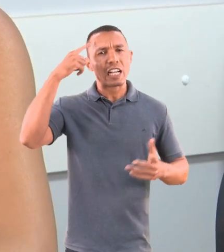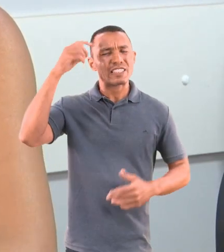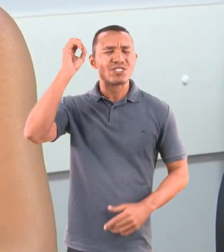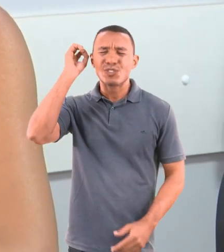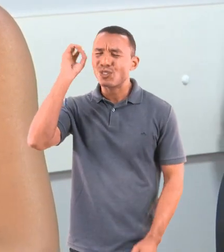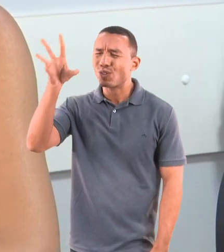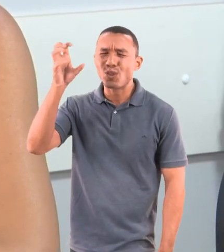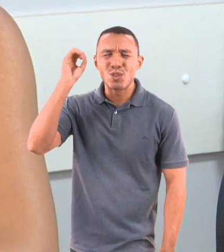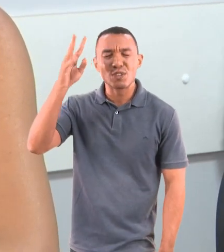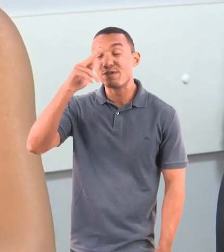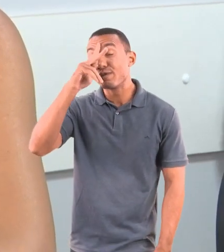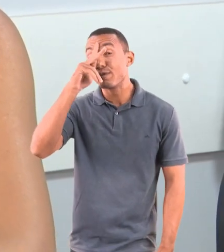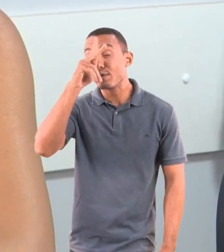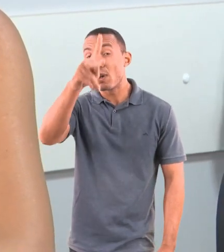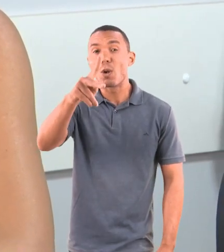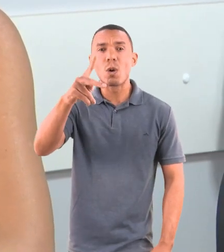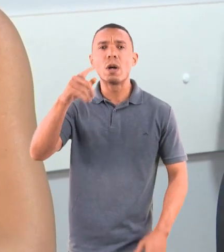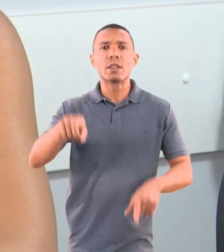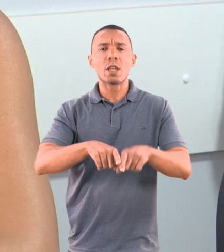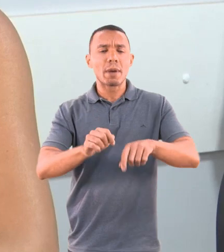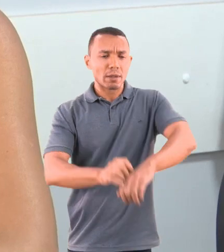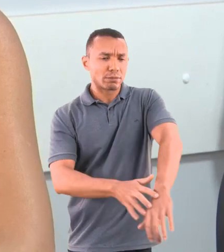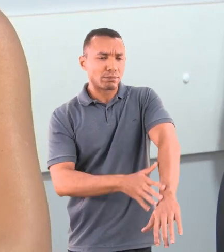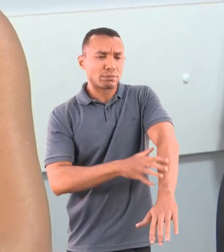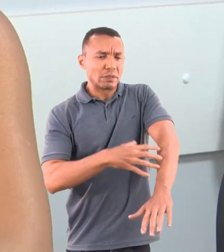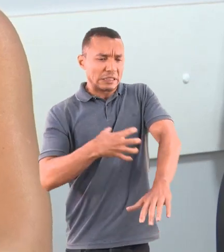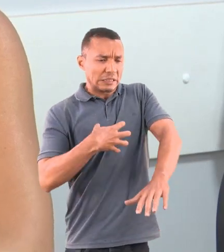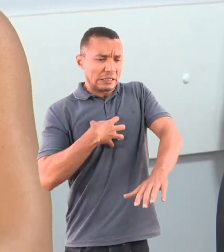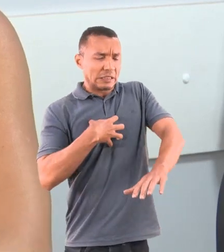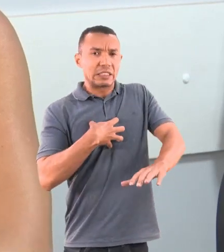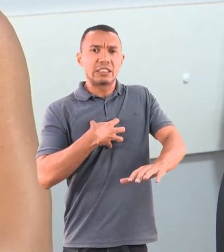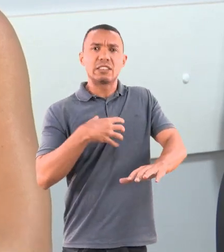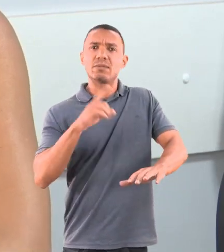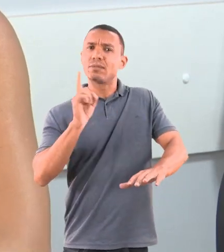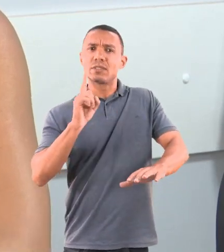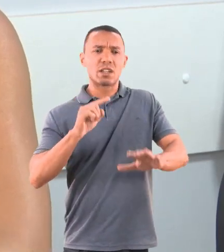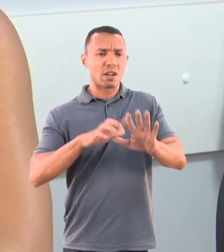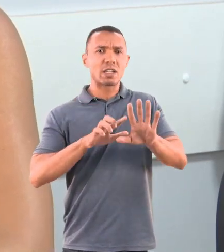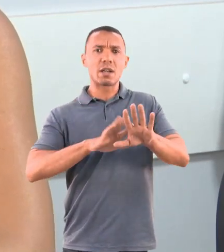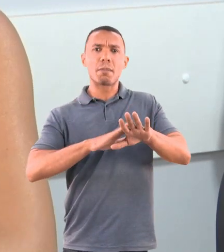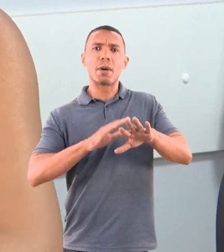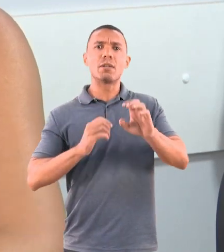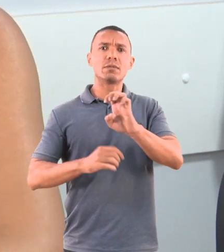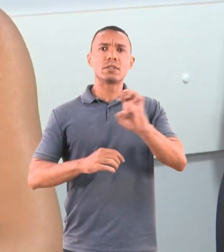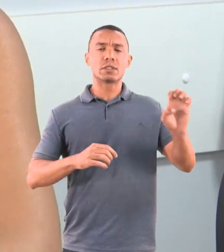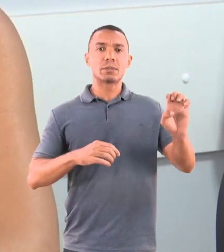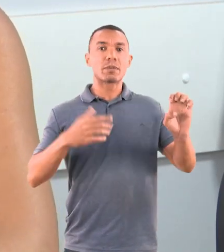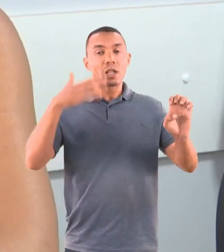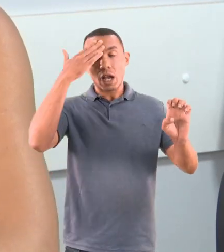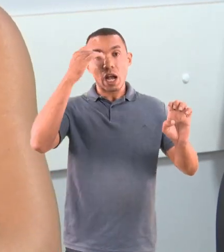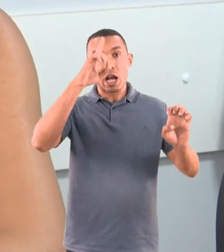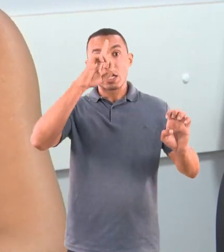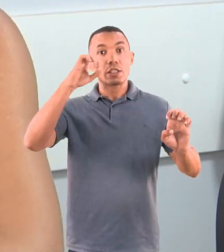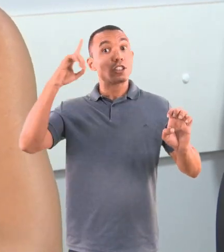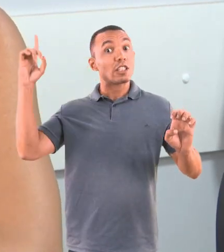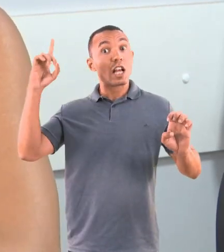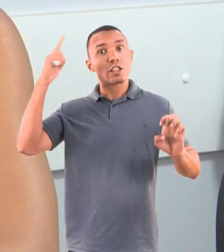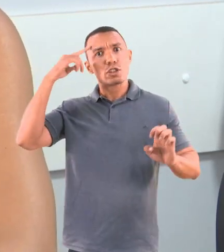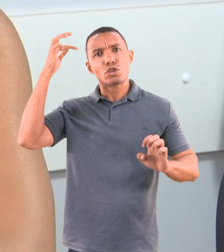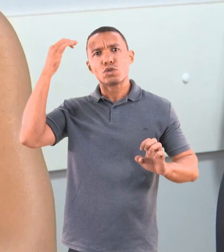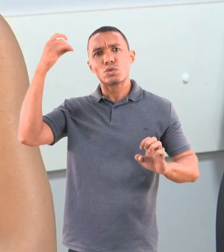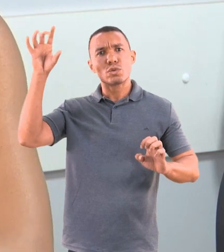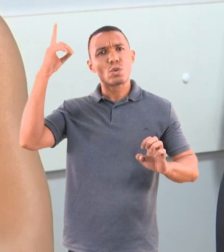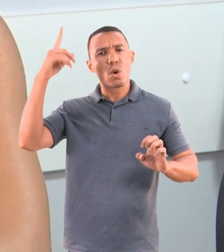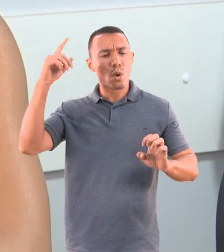cabeça muito forte e uma dormência na minha mão esquerda. A dor de cabeça era do lado direito e